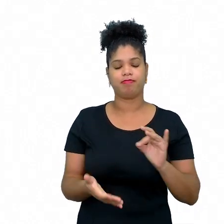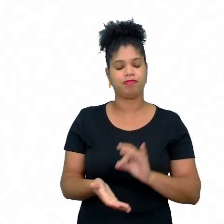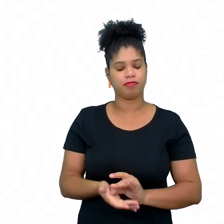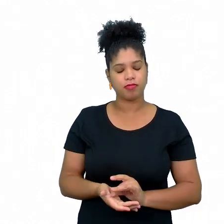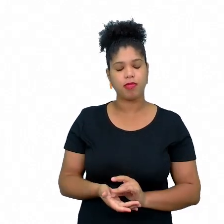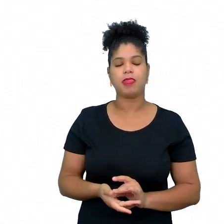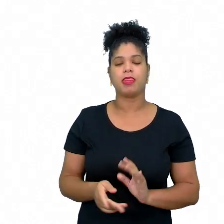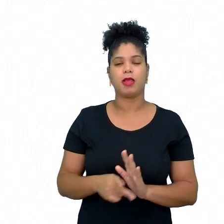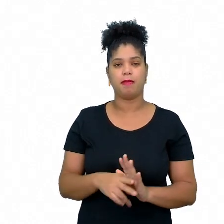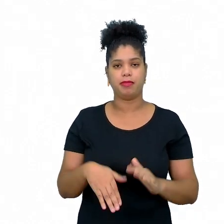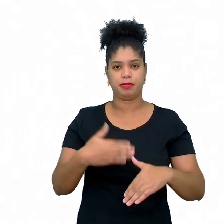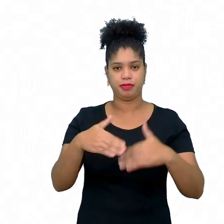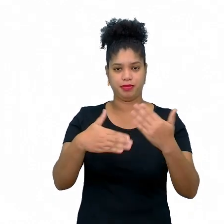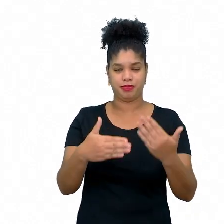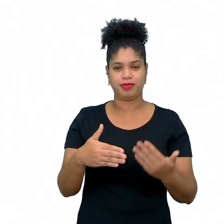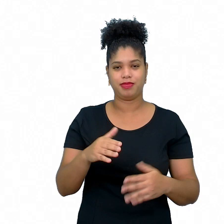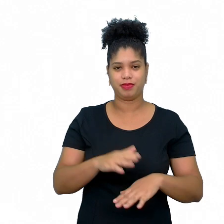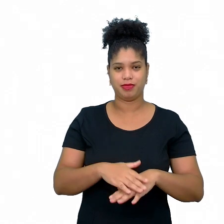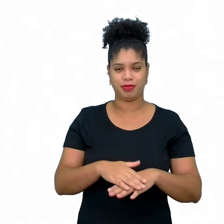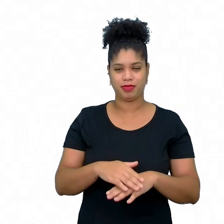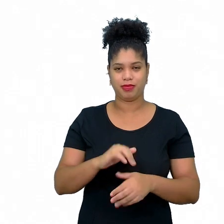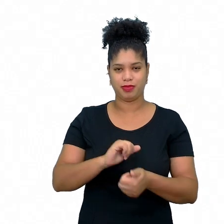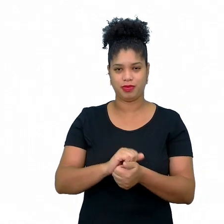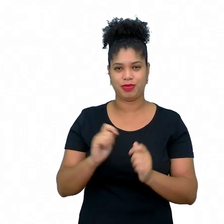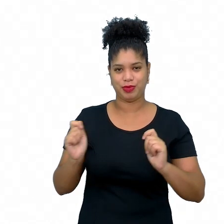o desenvolvimento do nosso trabalho.